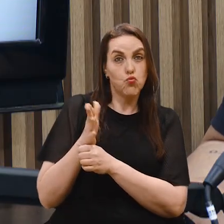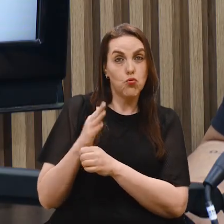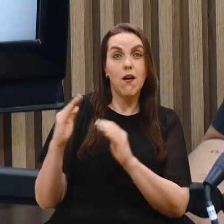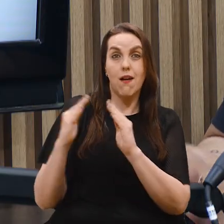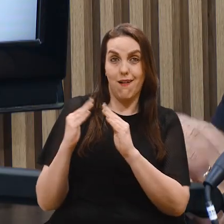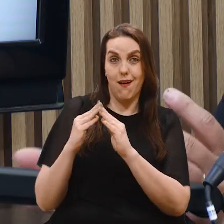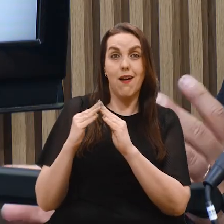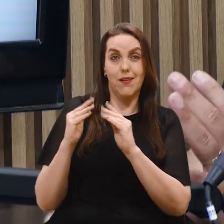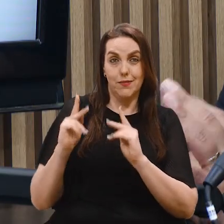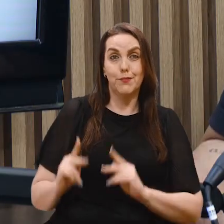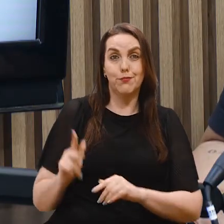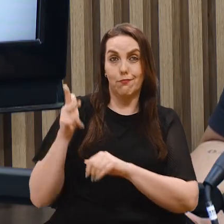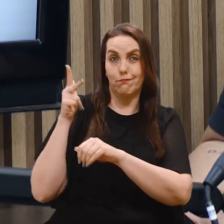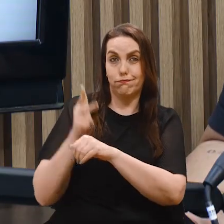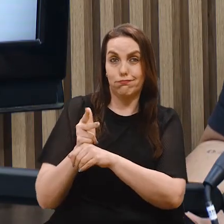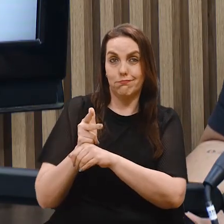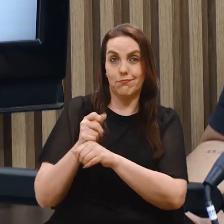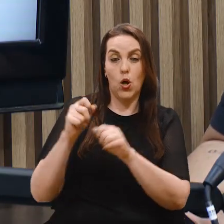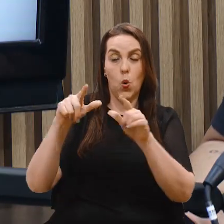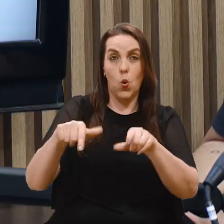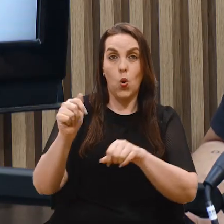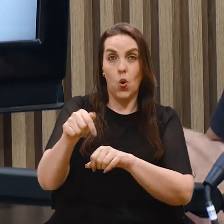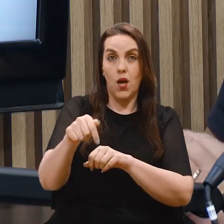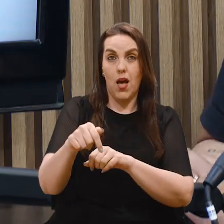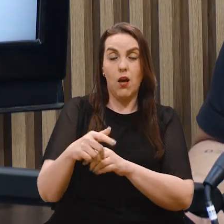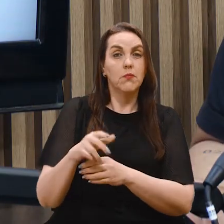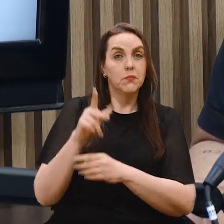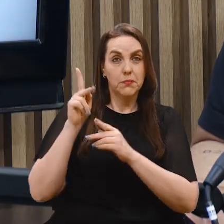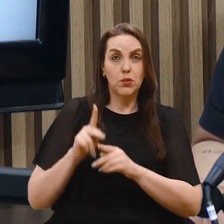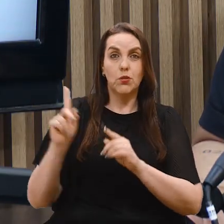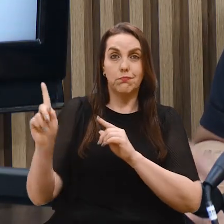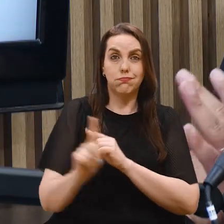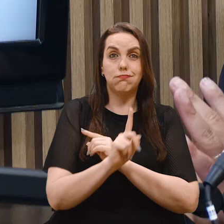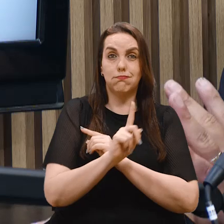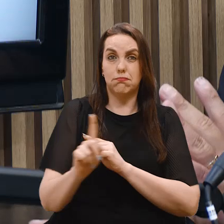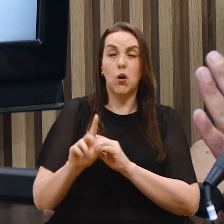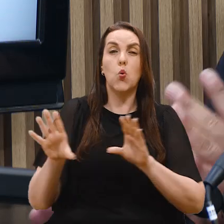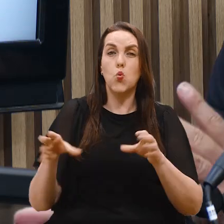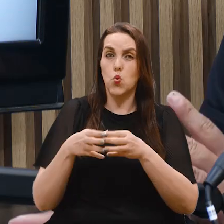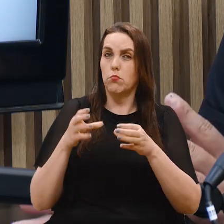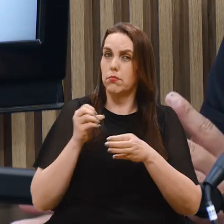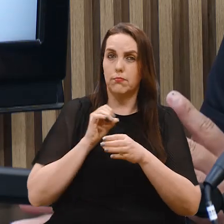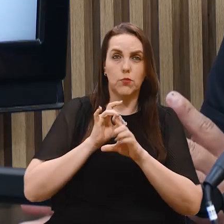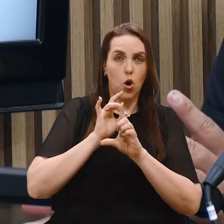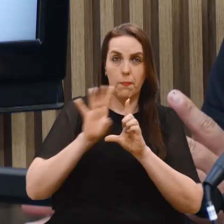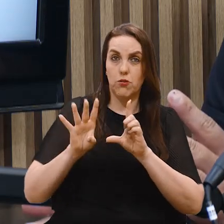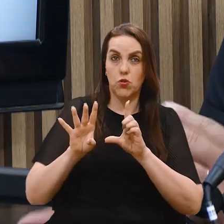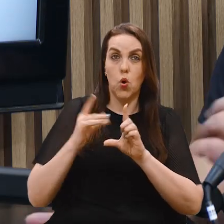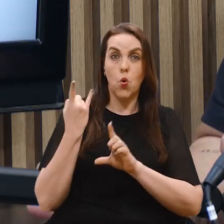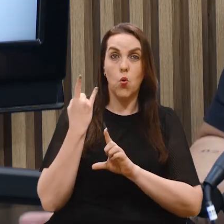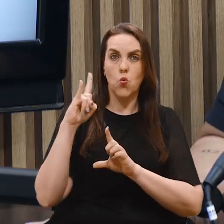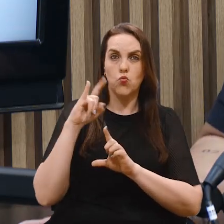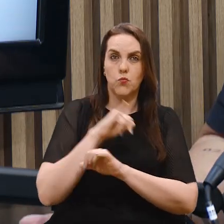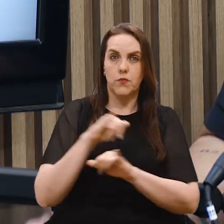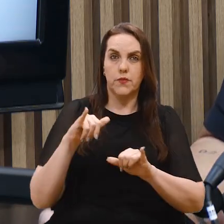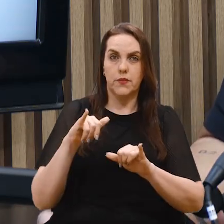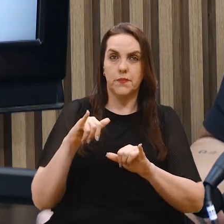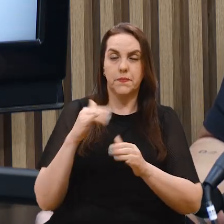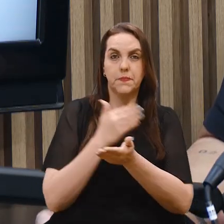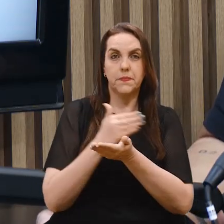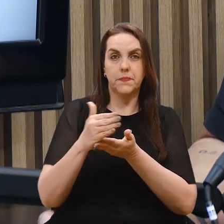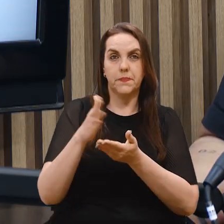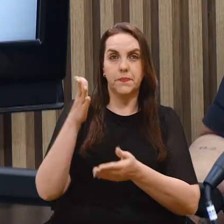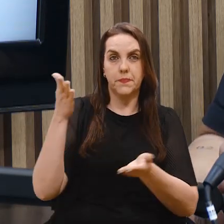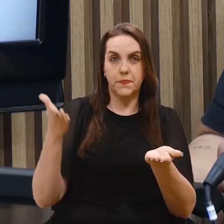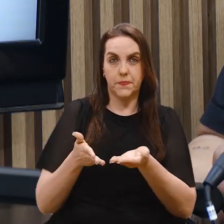pessoa, que era um ponto que onde as pessoas... E aí a gente colocou no grupo, tipo, ó, é o último aviso. A partir de